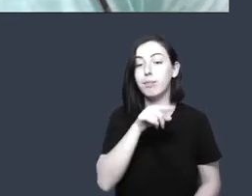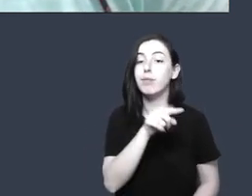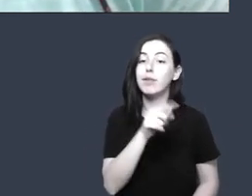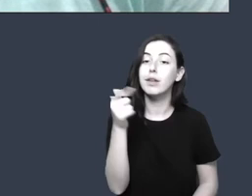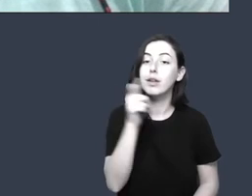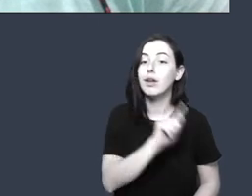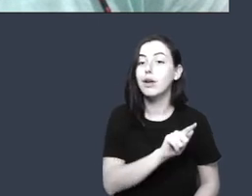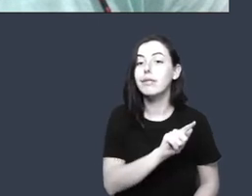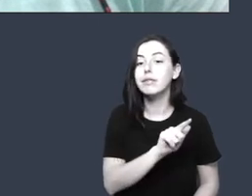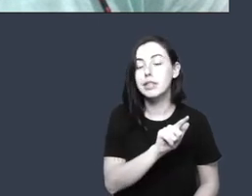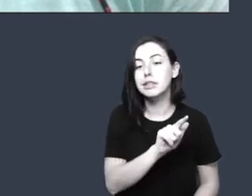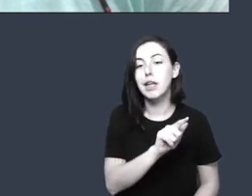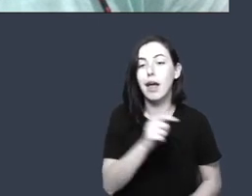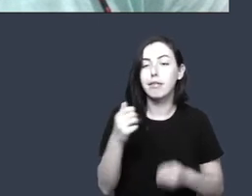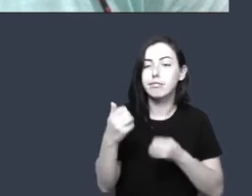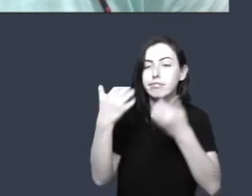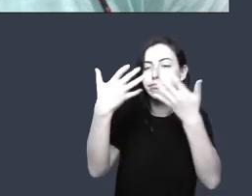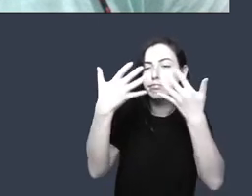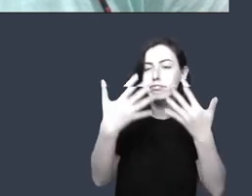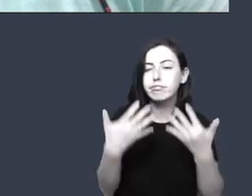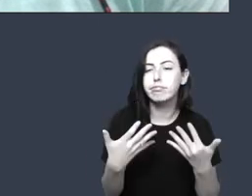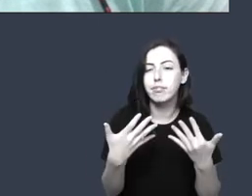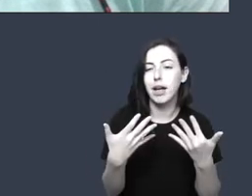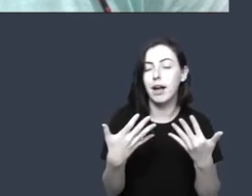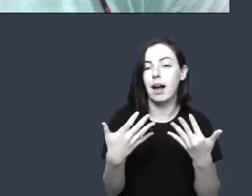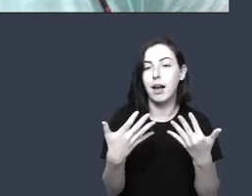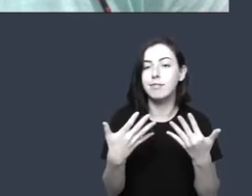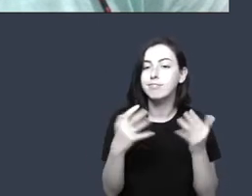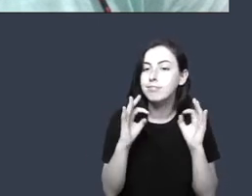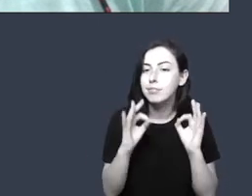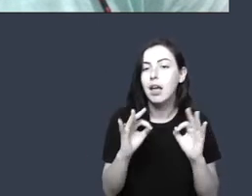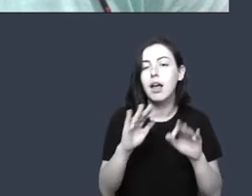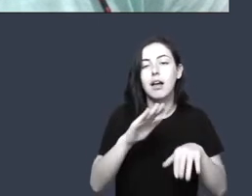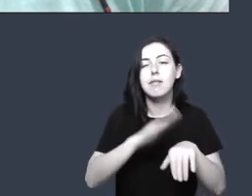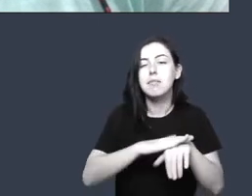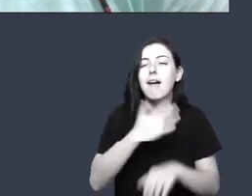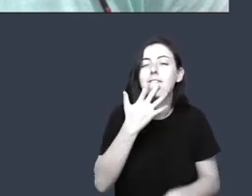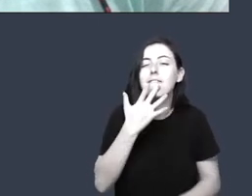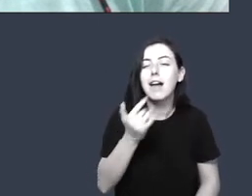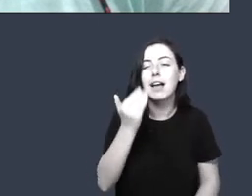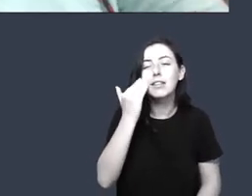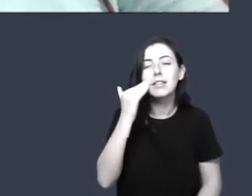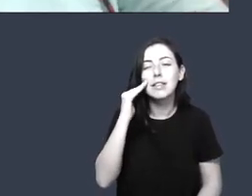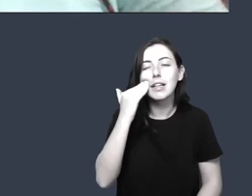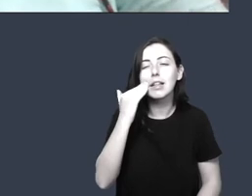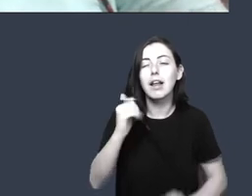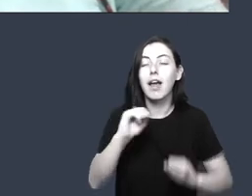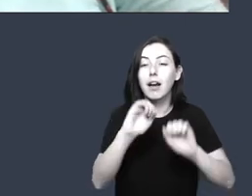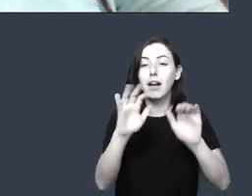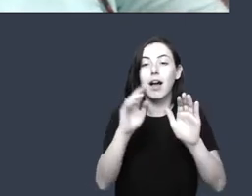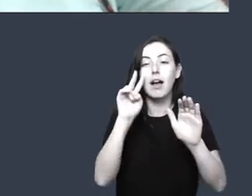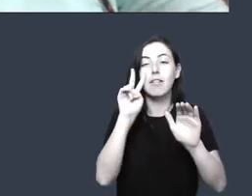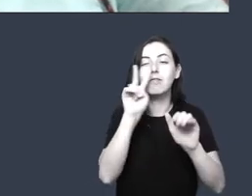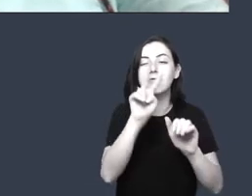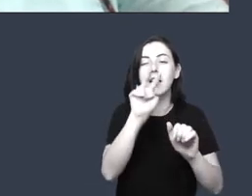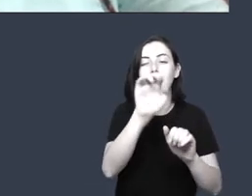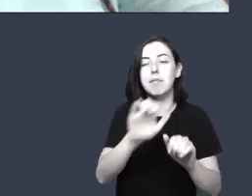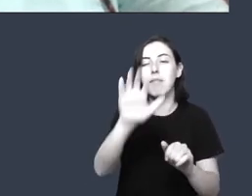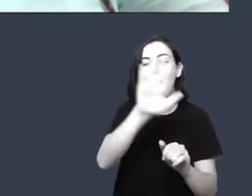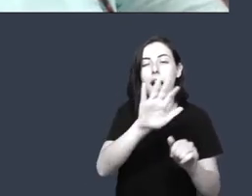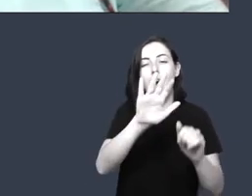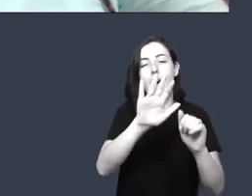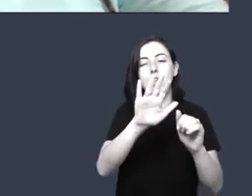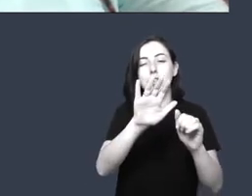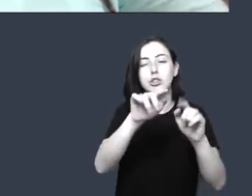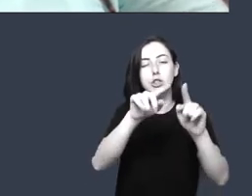Você consegue explicar, né, para todo... Acho que é muito mais fácil você entender visualmente, né, tendo ferramentas de visualização de dados, é